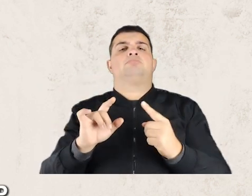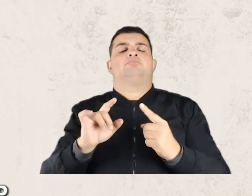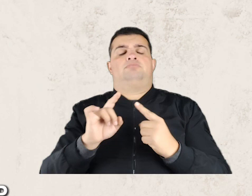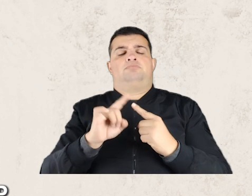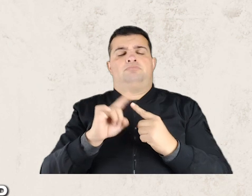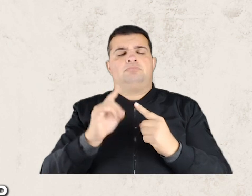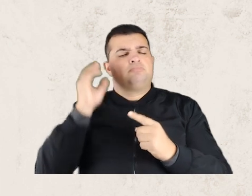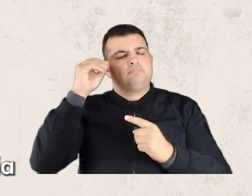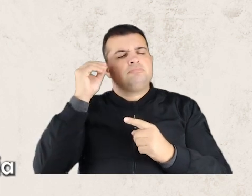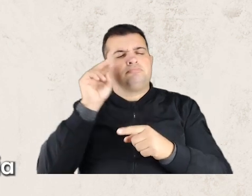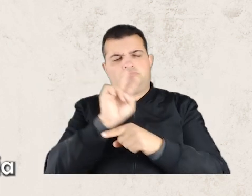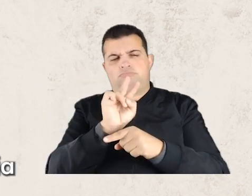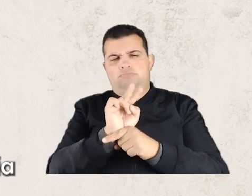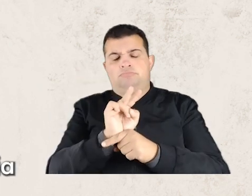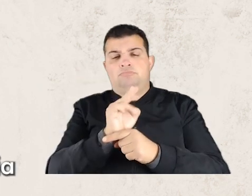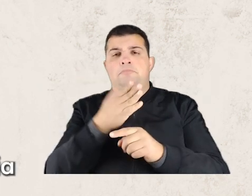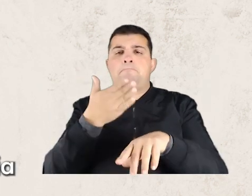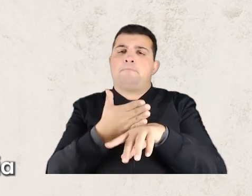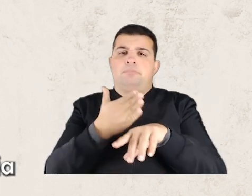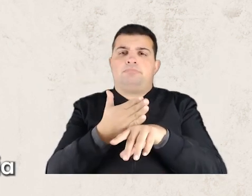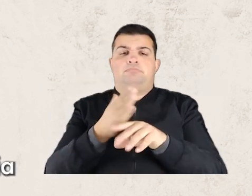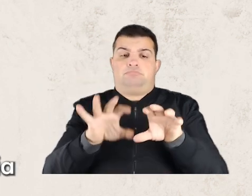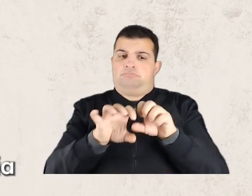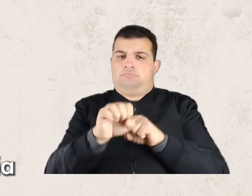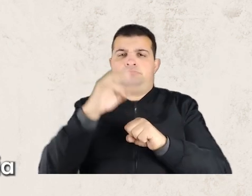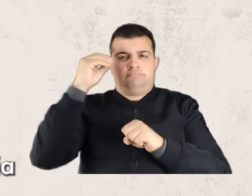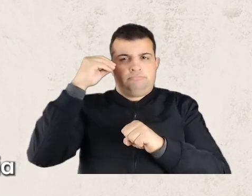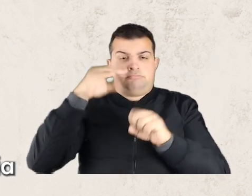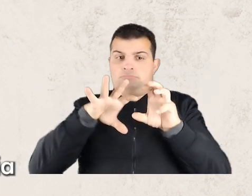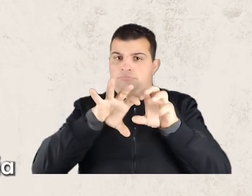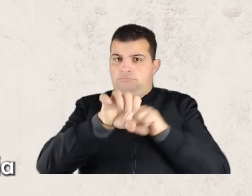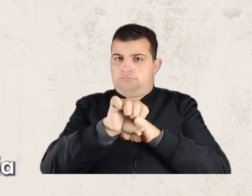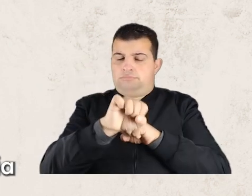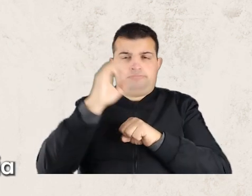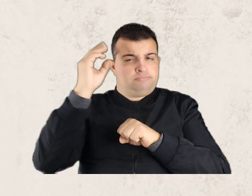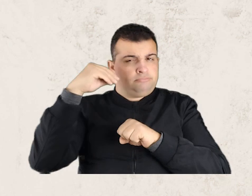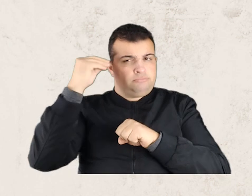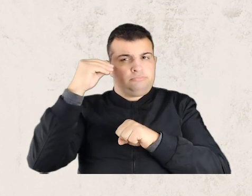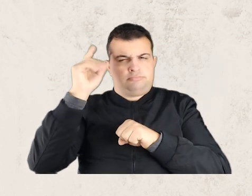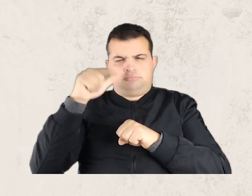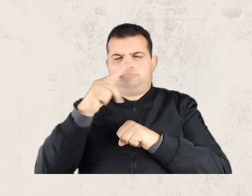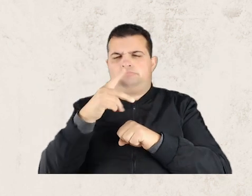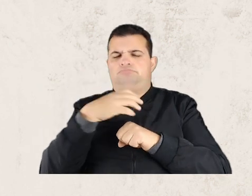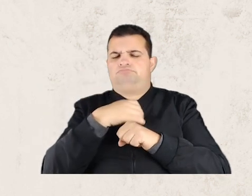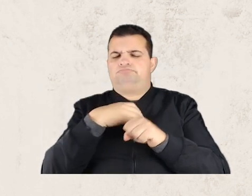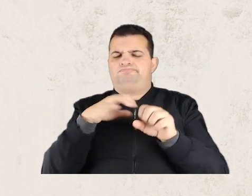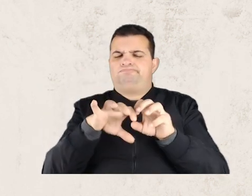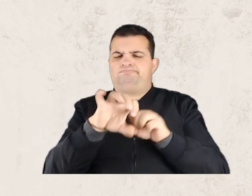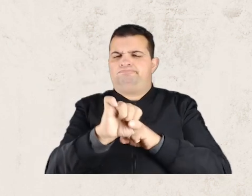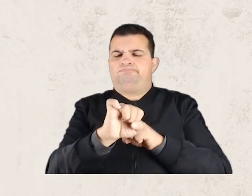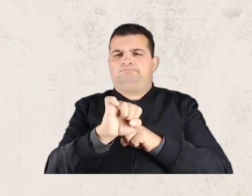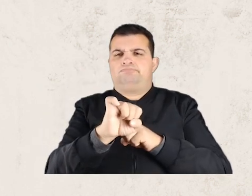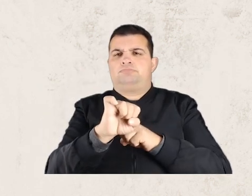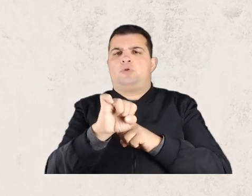de Psicologia da USP. E ele propõe olharmos para a psicologia social por dois ângulos diferentes. Como profissão, a